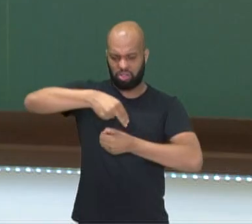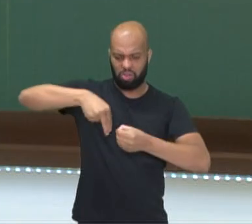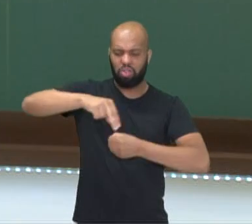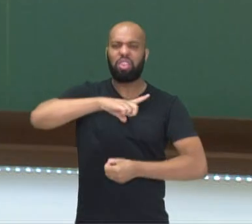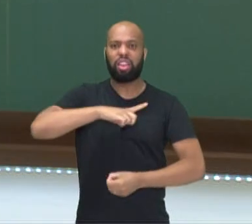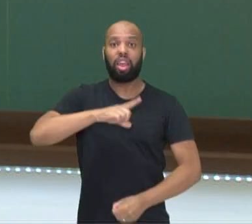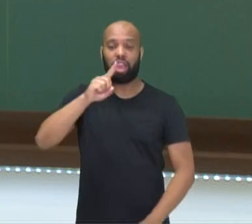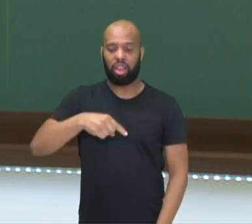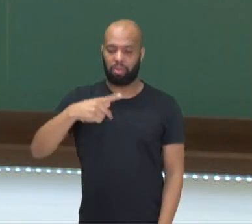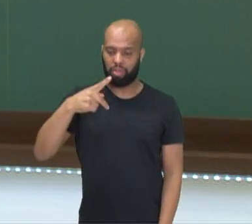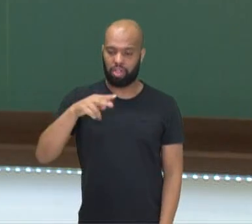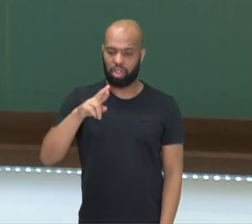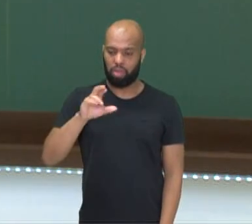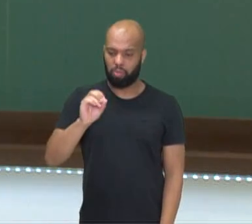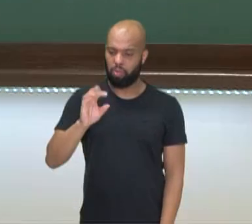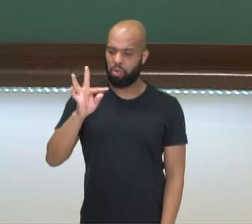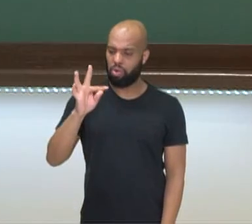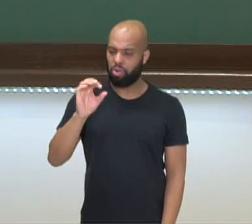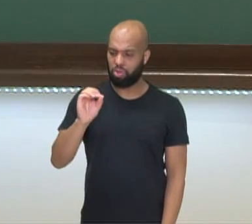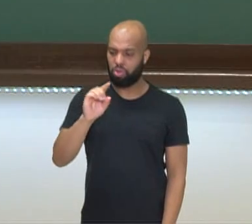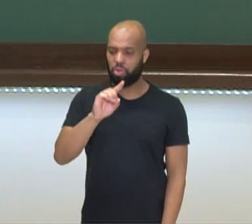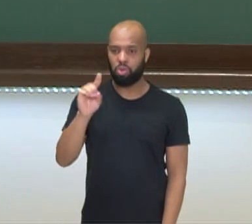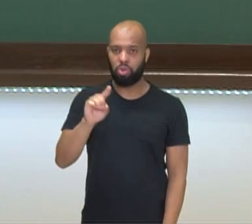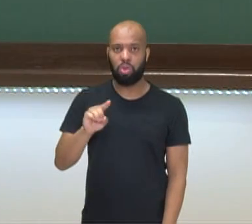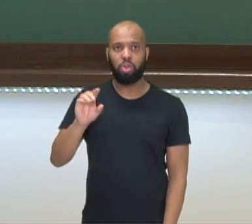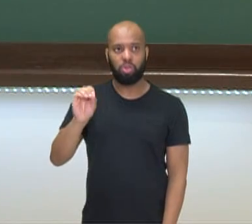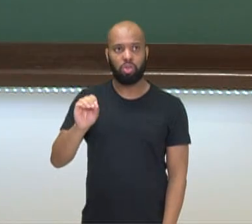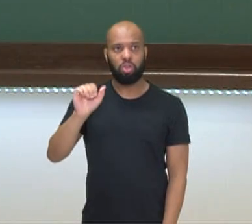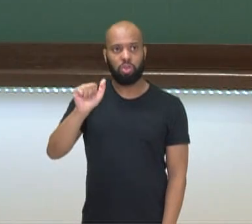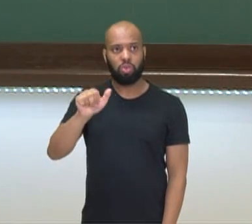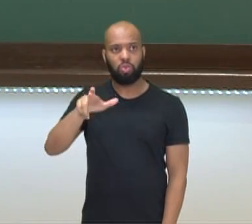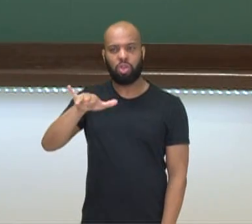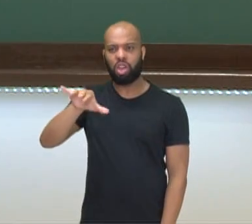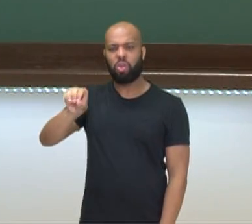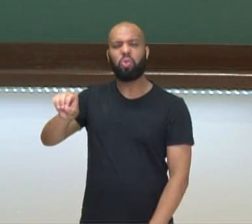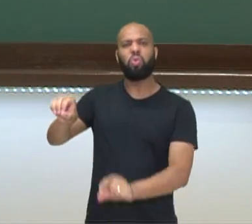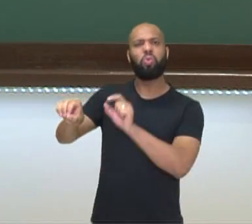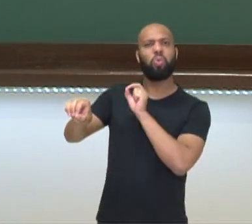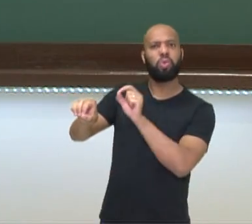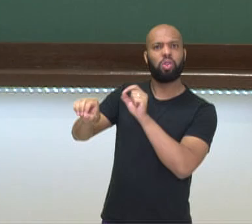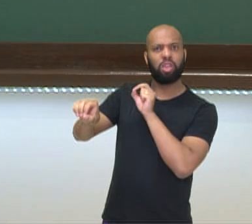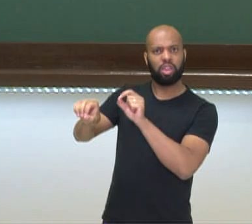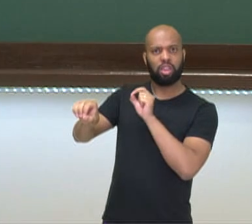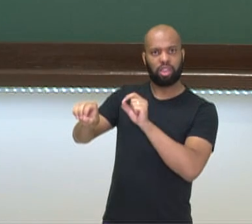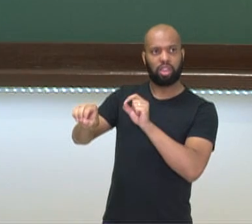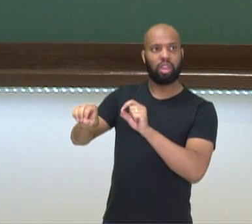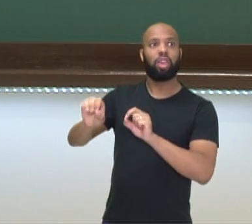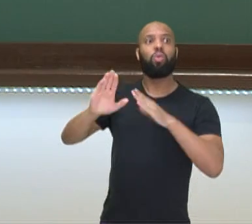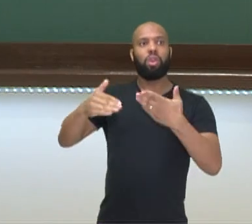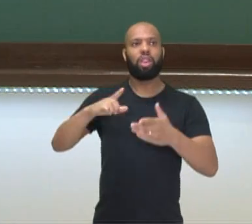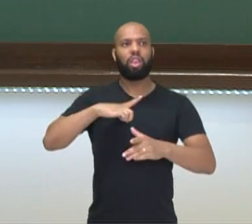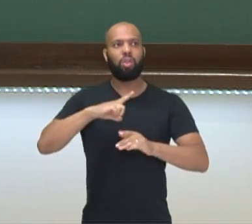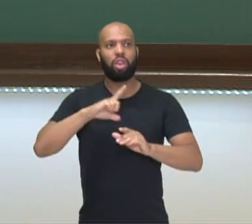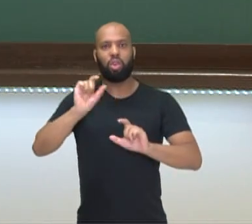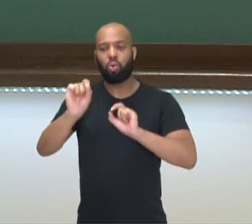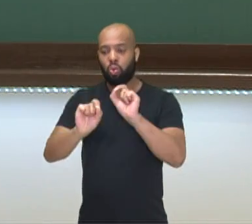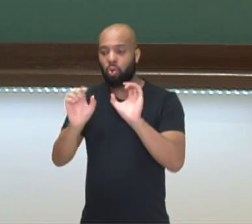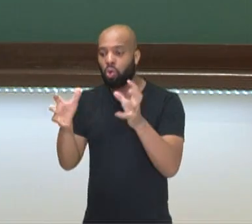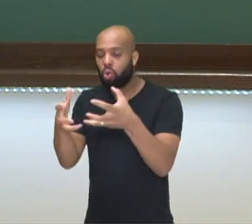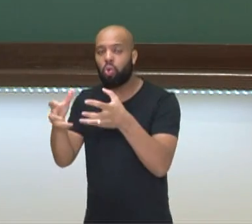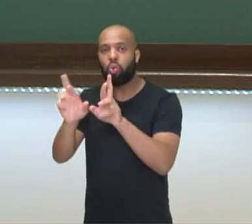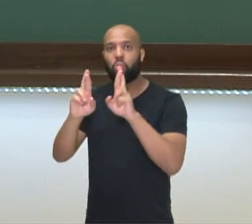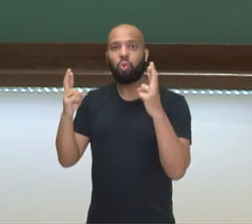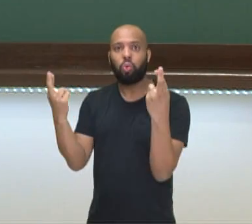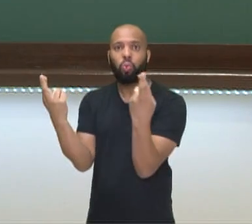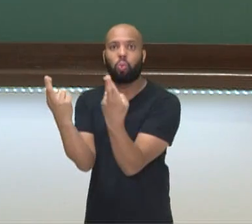que é um protozoário. Você me ajuda? Mas é claro que eu ajudo. Protozoários pertencem a um grupo, ao